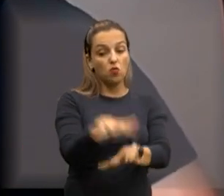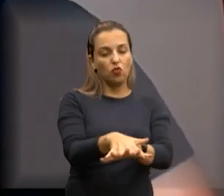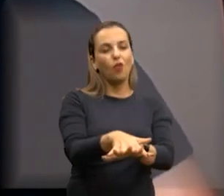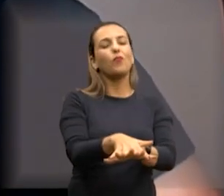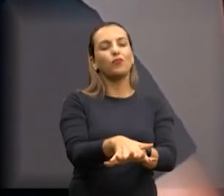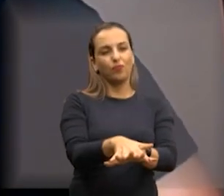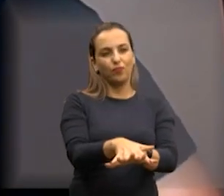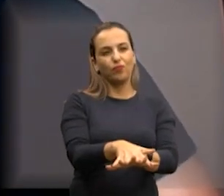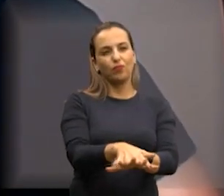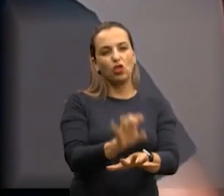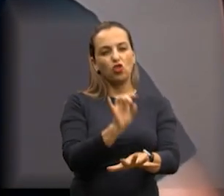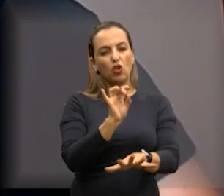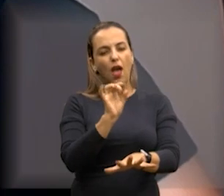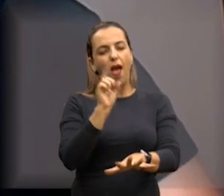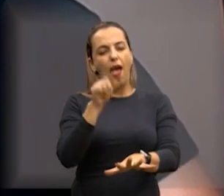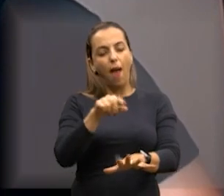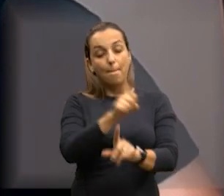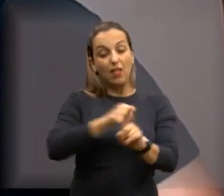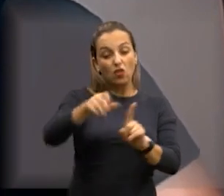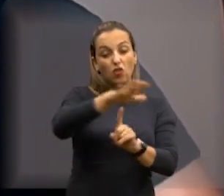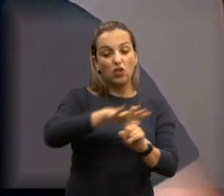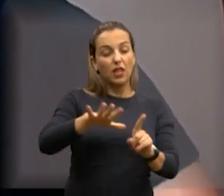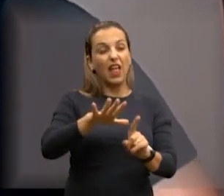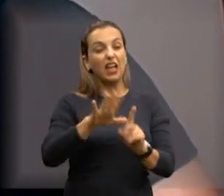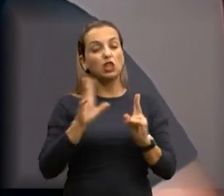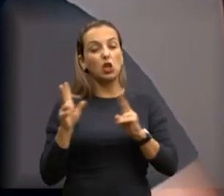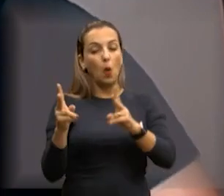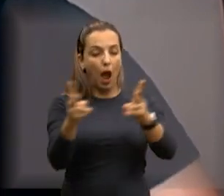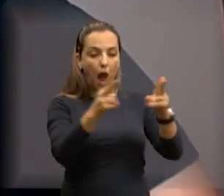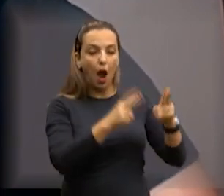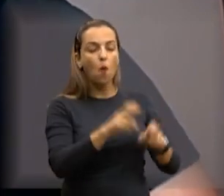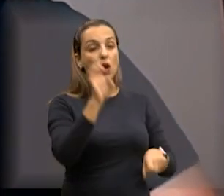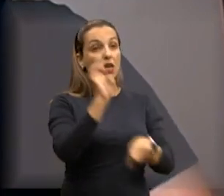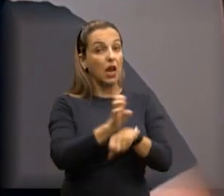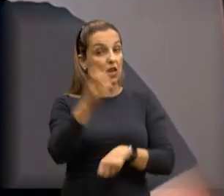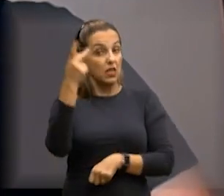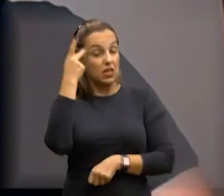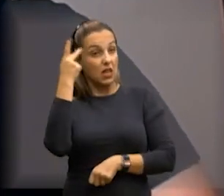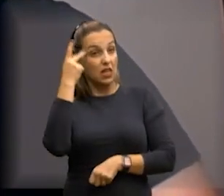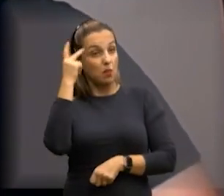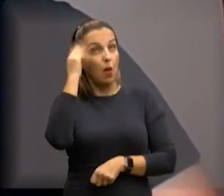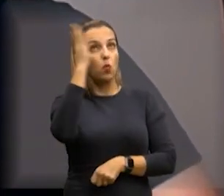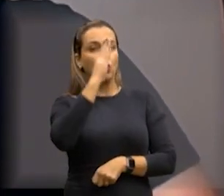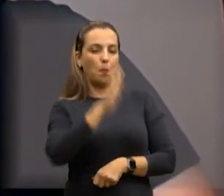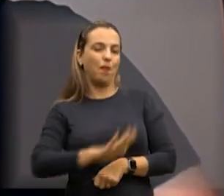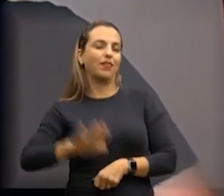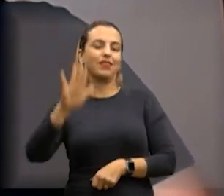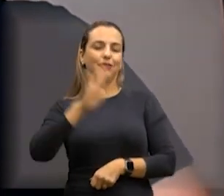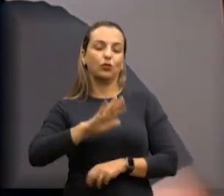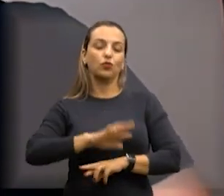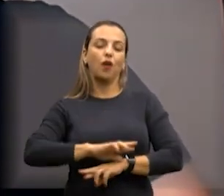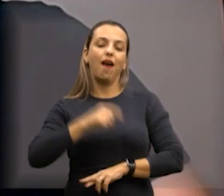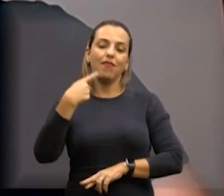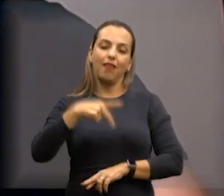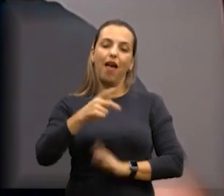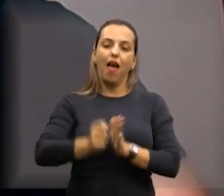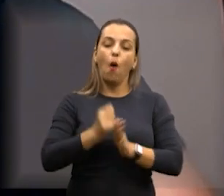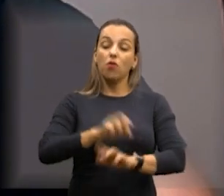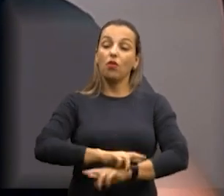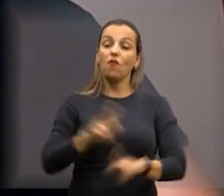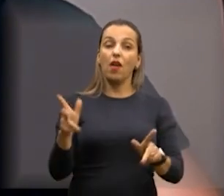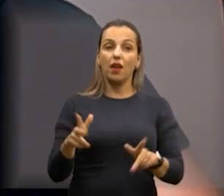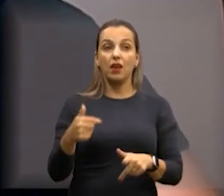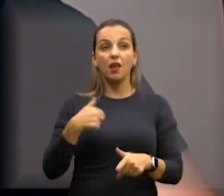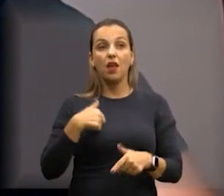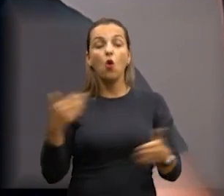pessoas. E não só uma cidade, como uma sociedade no geral, no estado de São Paulo e em todo o Brasil. Então, como eu disse no início da minha fala,